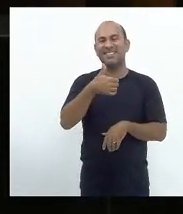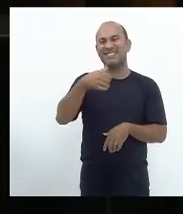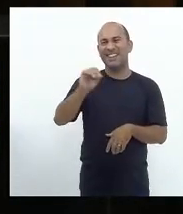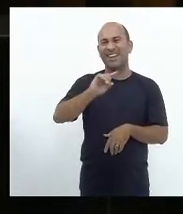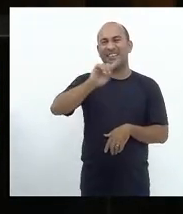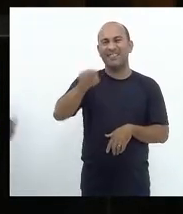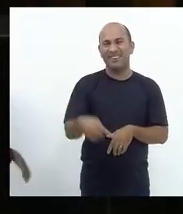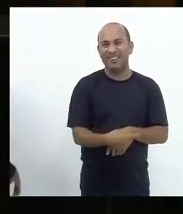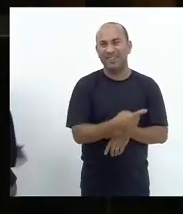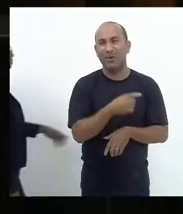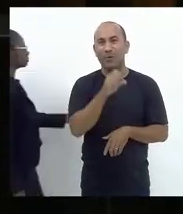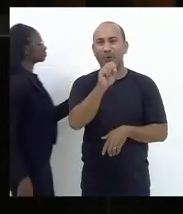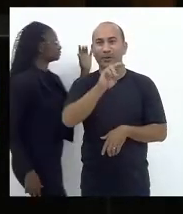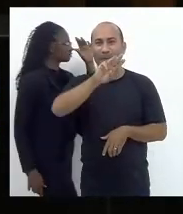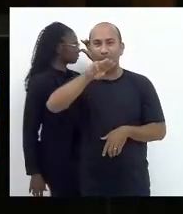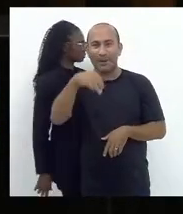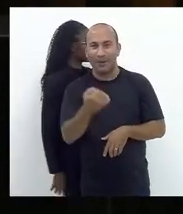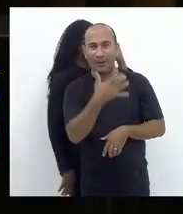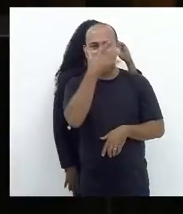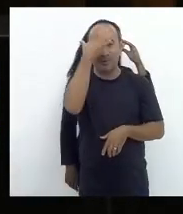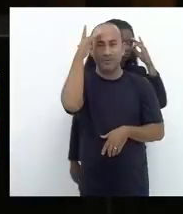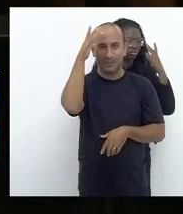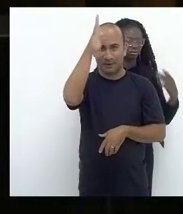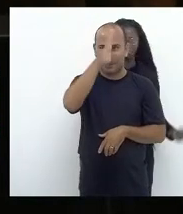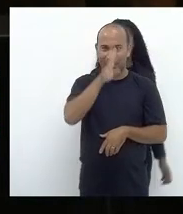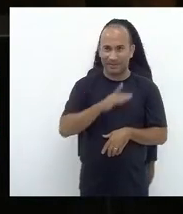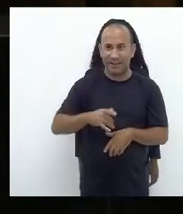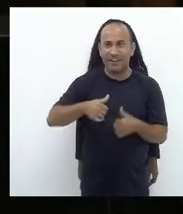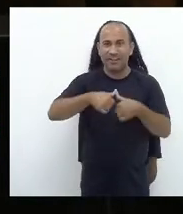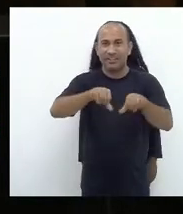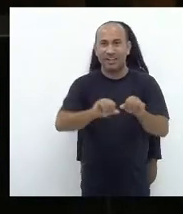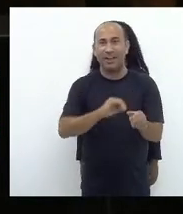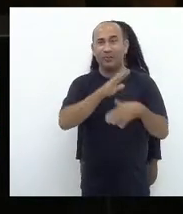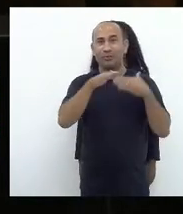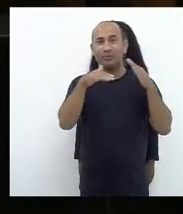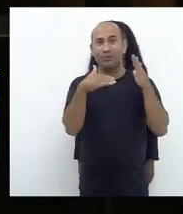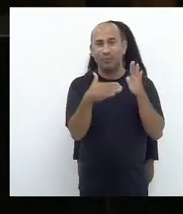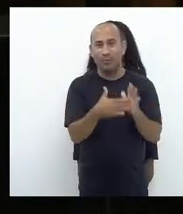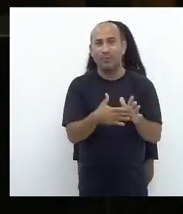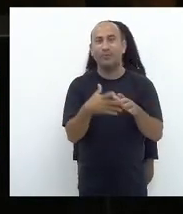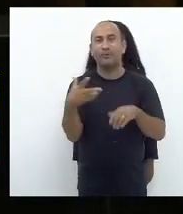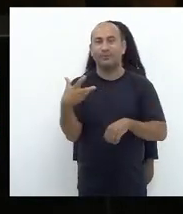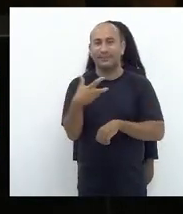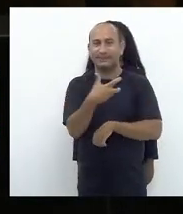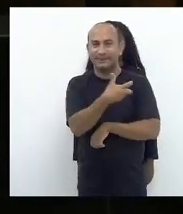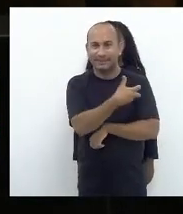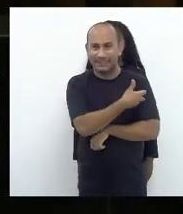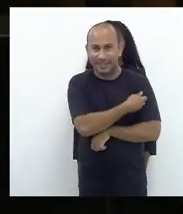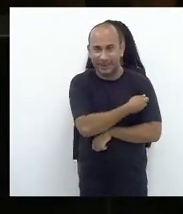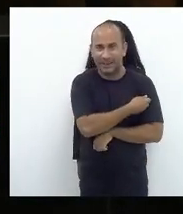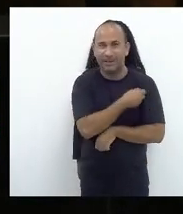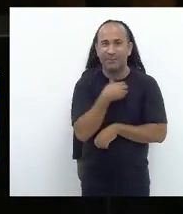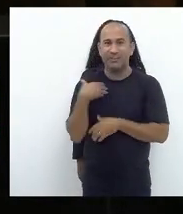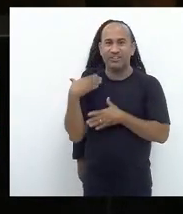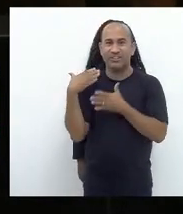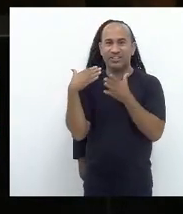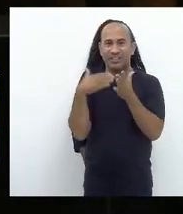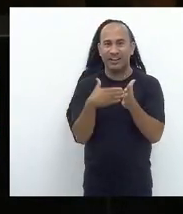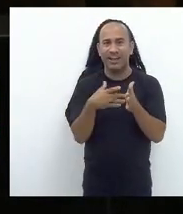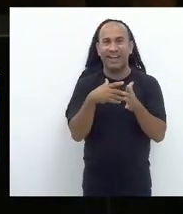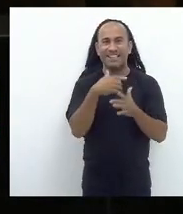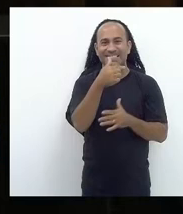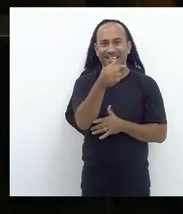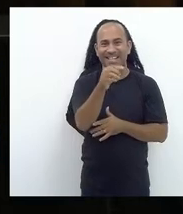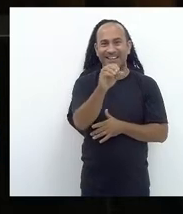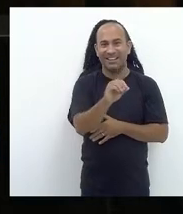100,8 milhões de brasileiros estão totalmente imunizados, chegando a